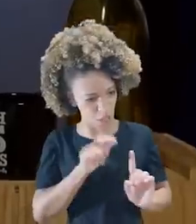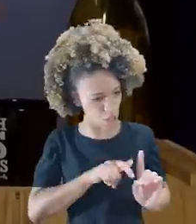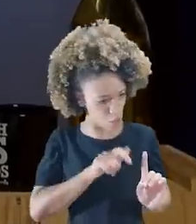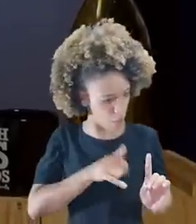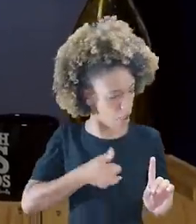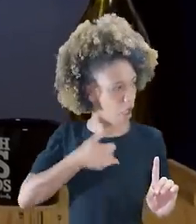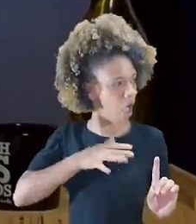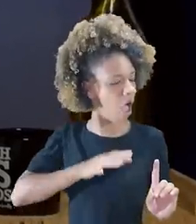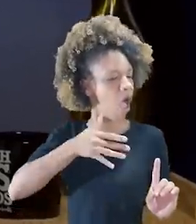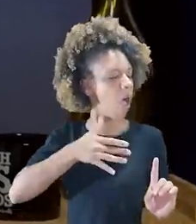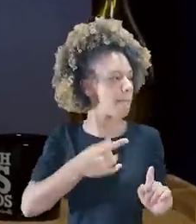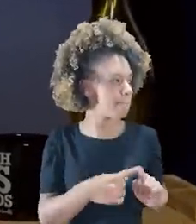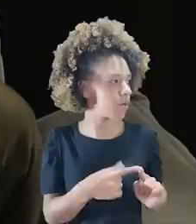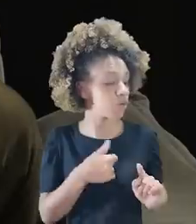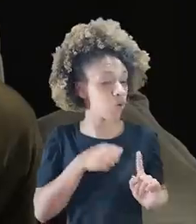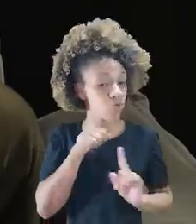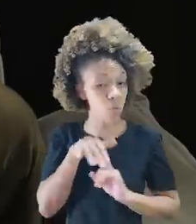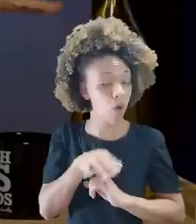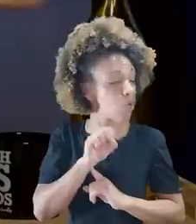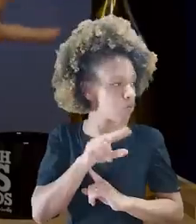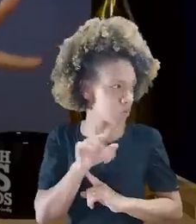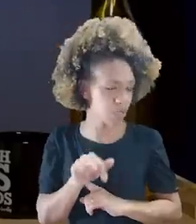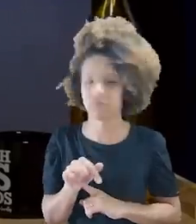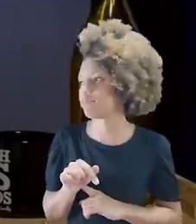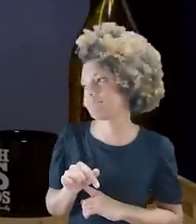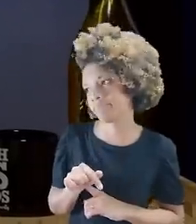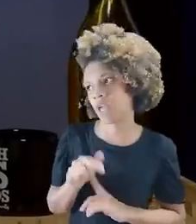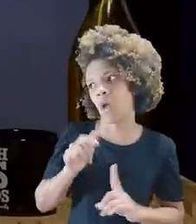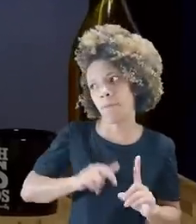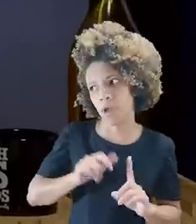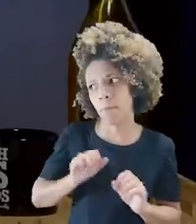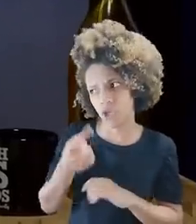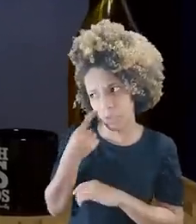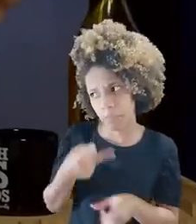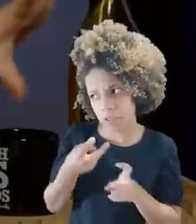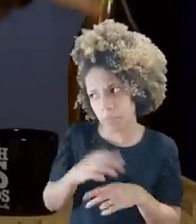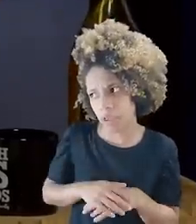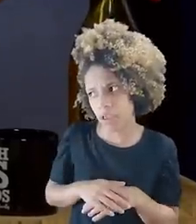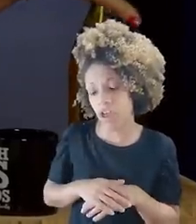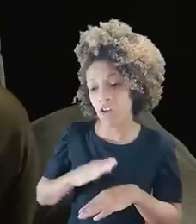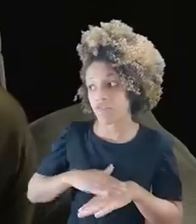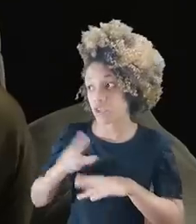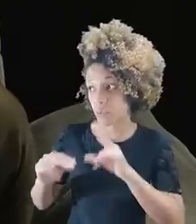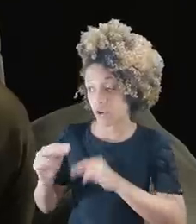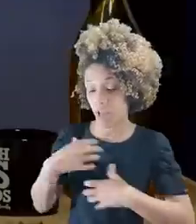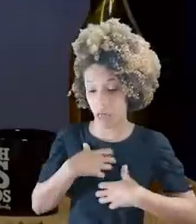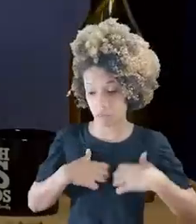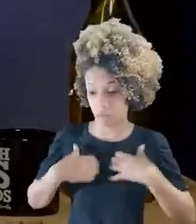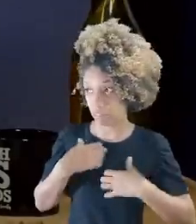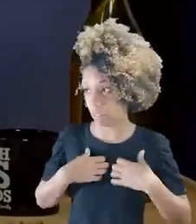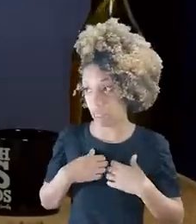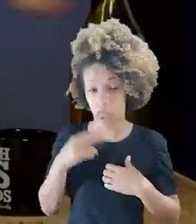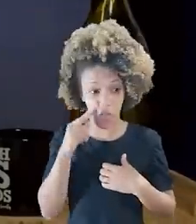rua meu nome é od obg conord é você entende a pessoa já fica é você sabe você conhece vários atores Eu também que não